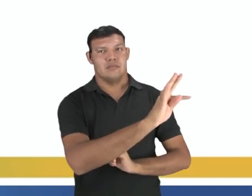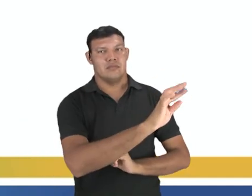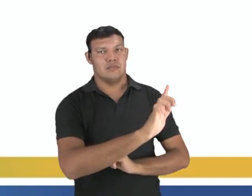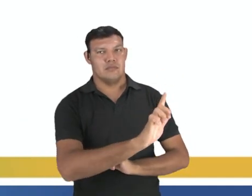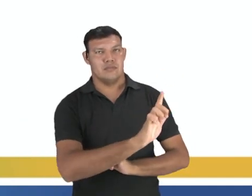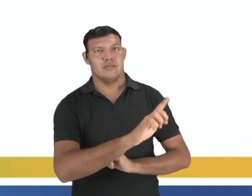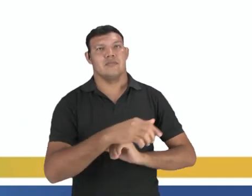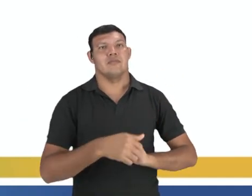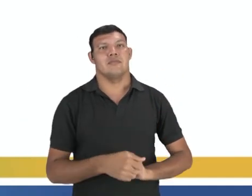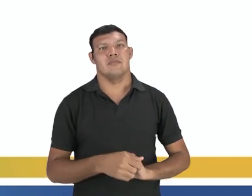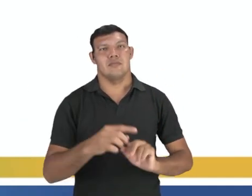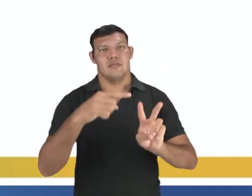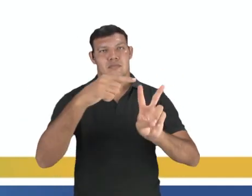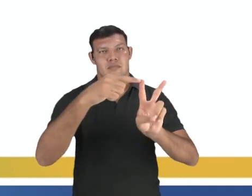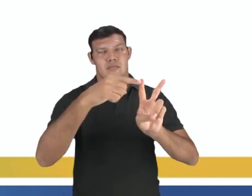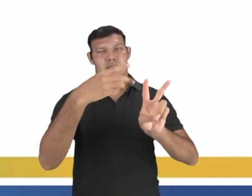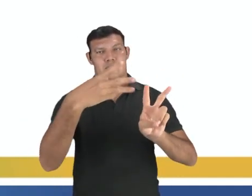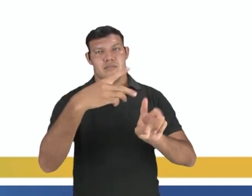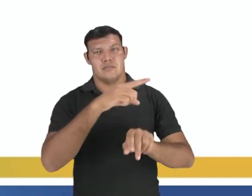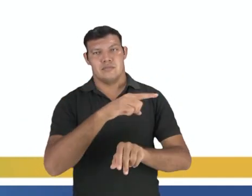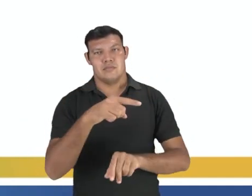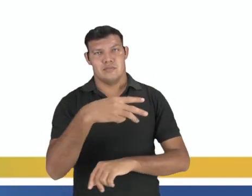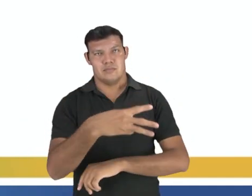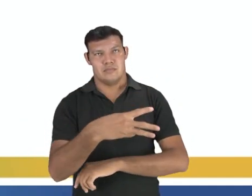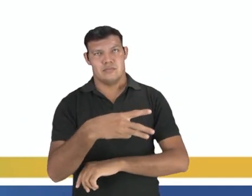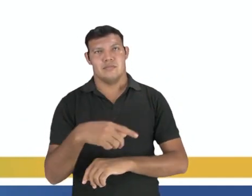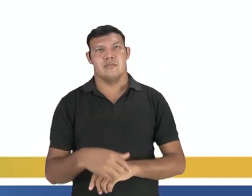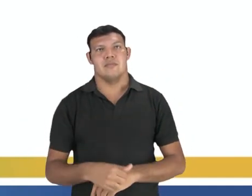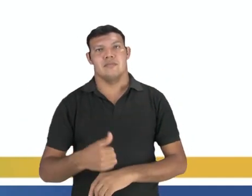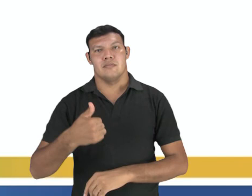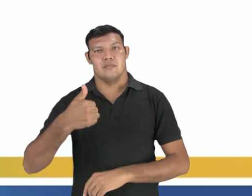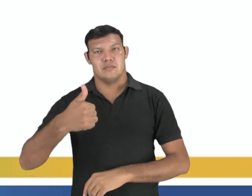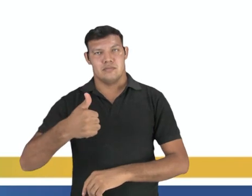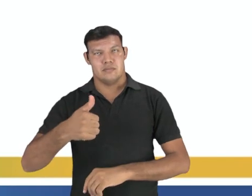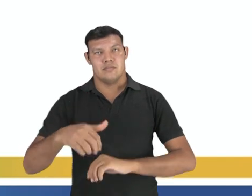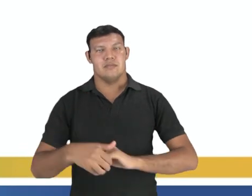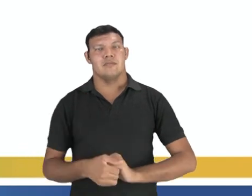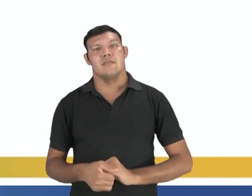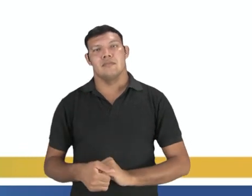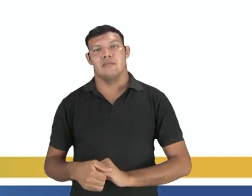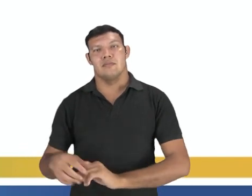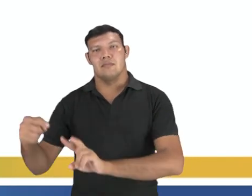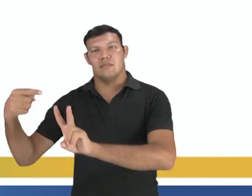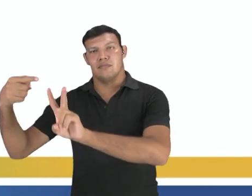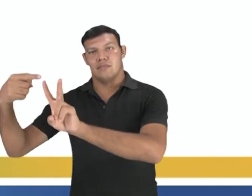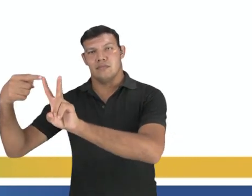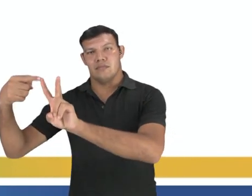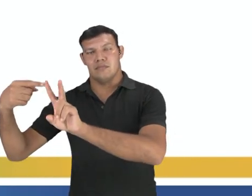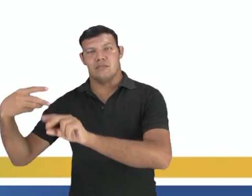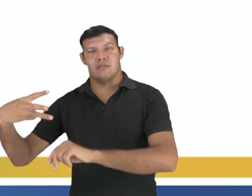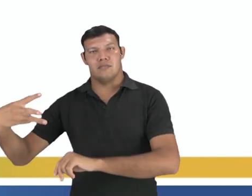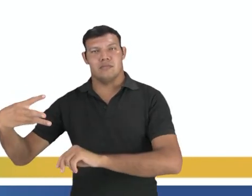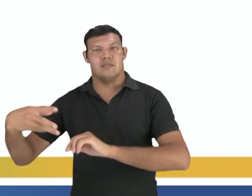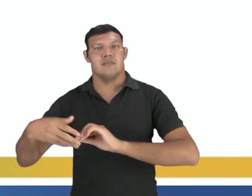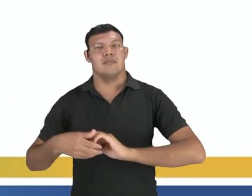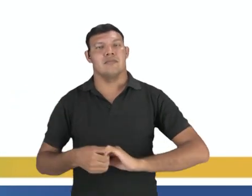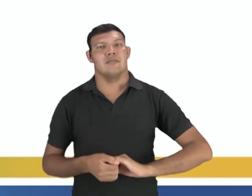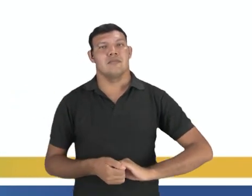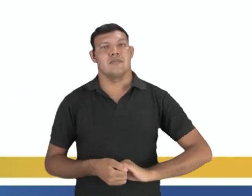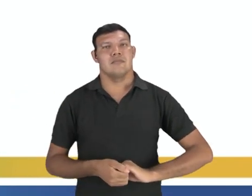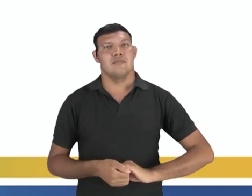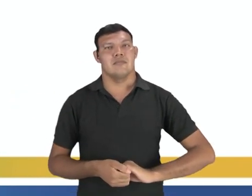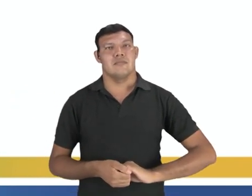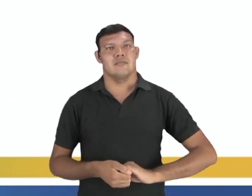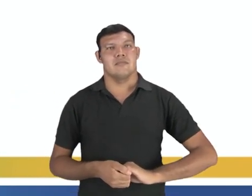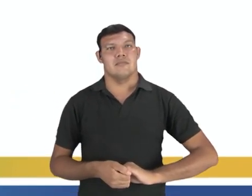nós temos de 30, raiz de 3 sobre 3, tangente de 45, 1 e a tangente de 60 graus,